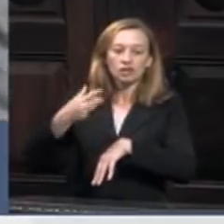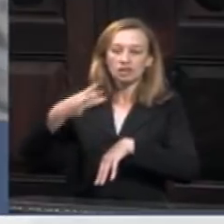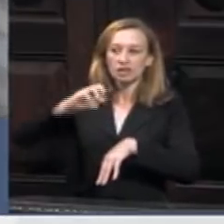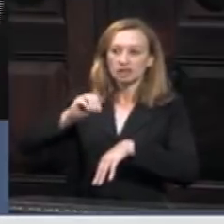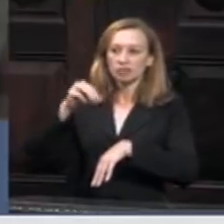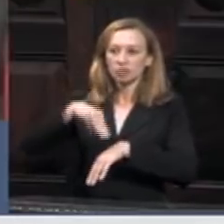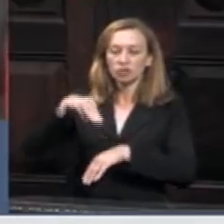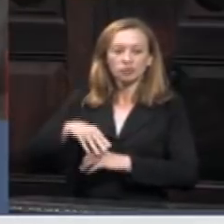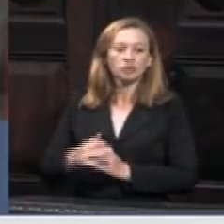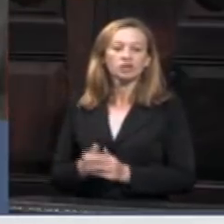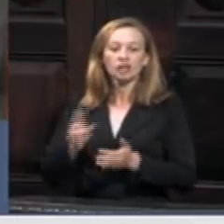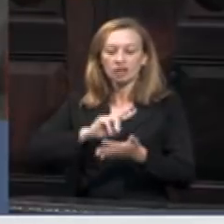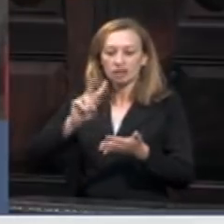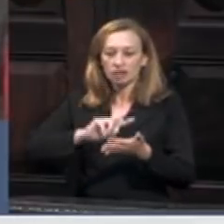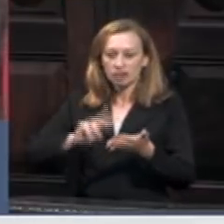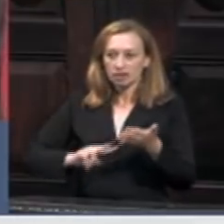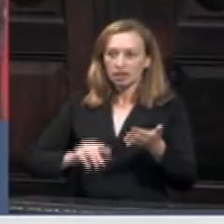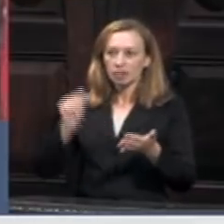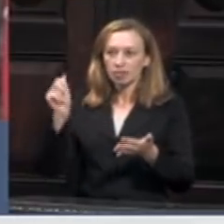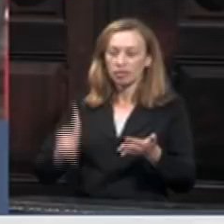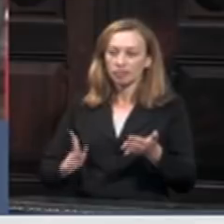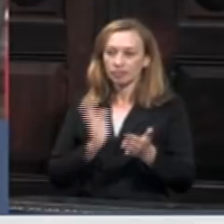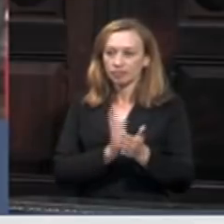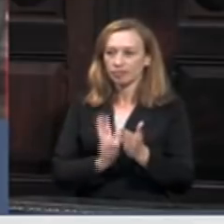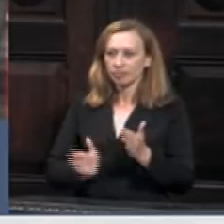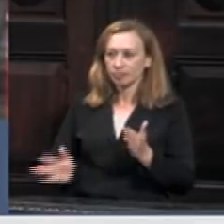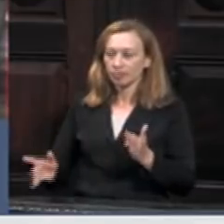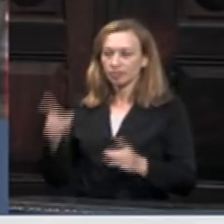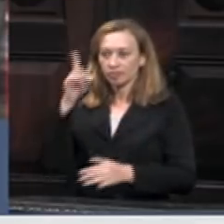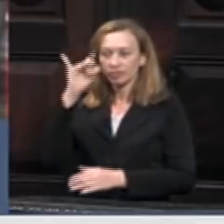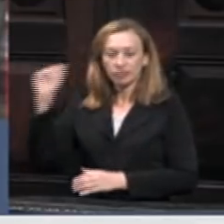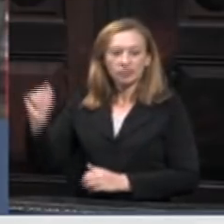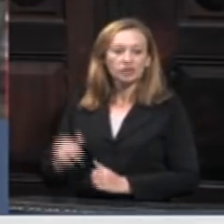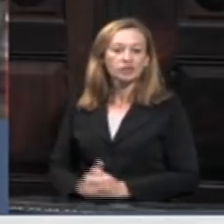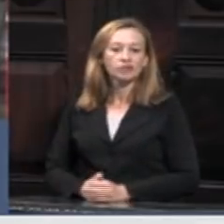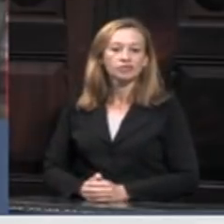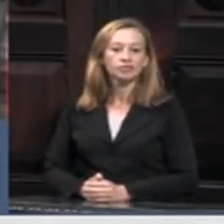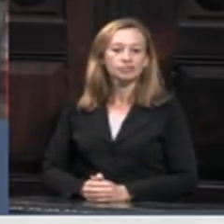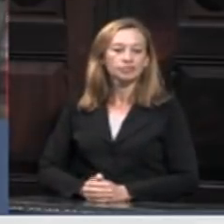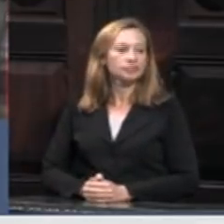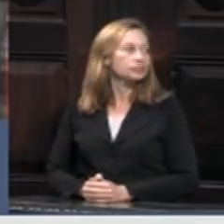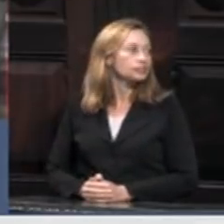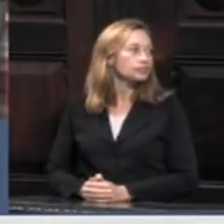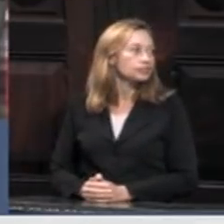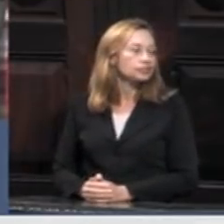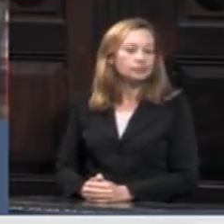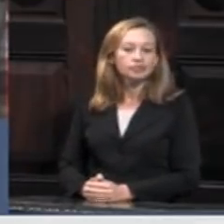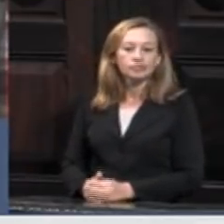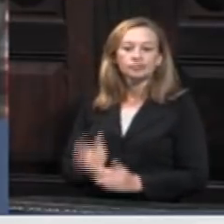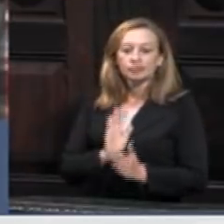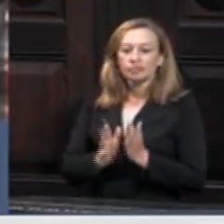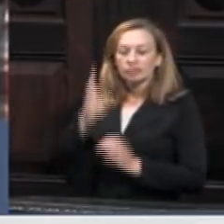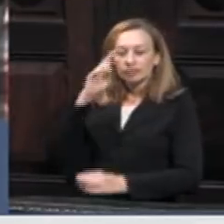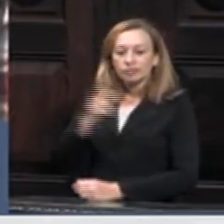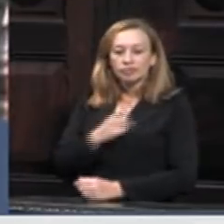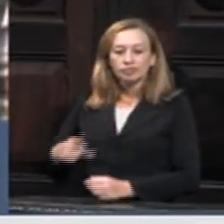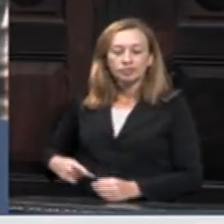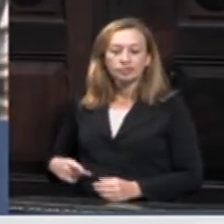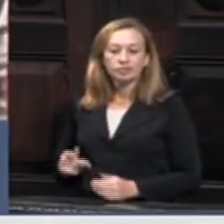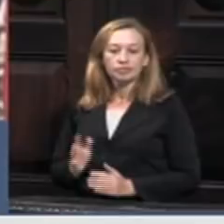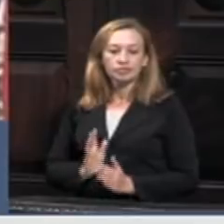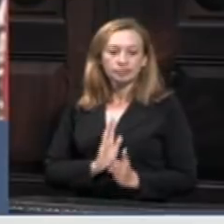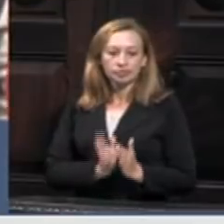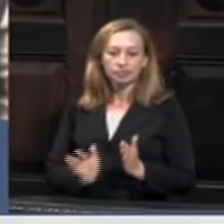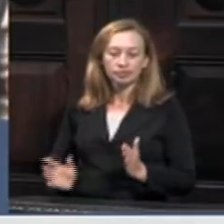18h30. Lida e aprovada a ata, passa-se a ordem do dia. Pela ordem, senhor Presidência presidente. pede autorização ao plenário para que a gente possa entrar na ordem do dia